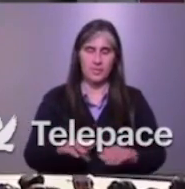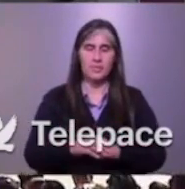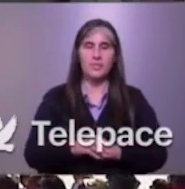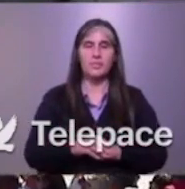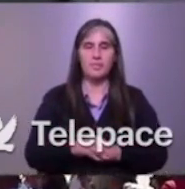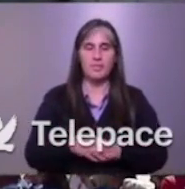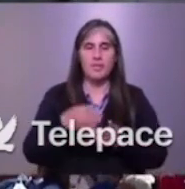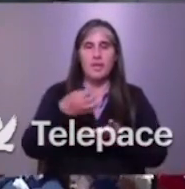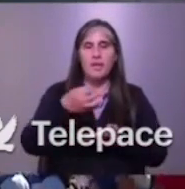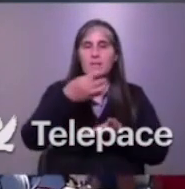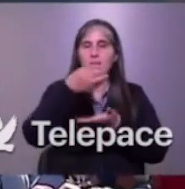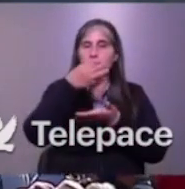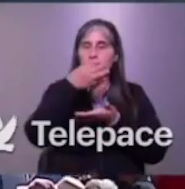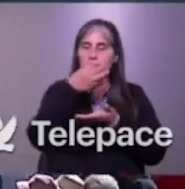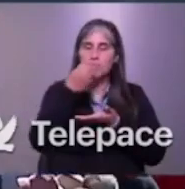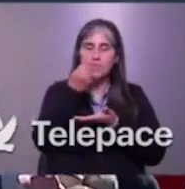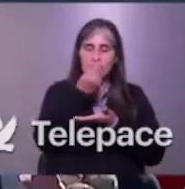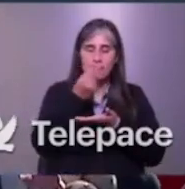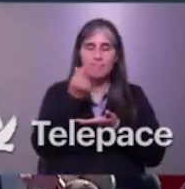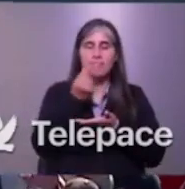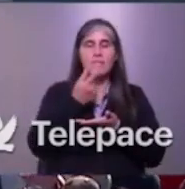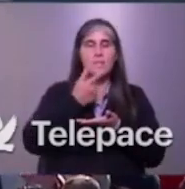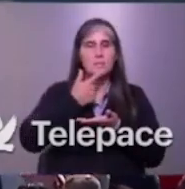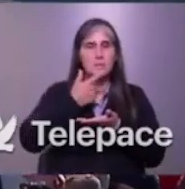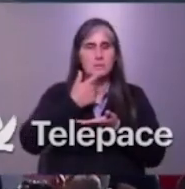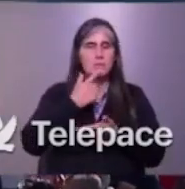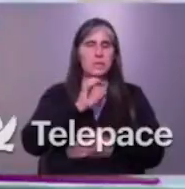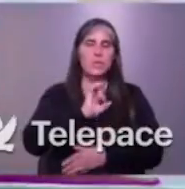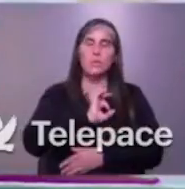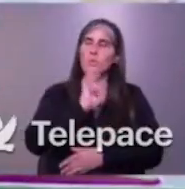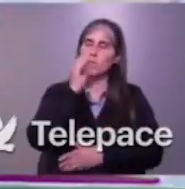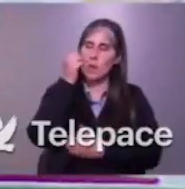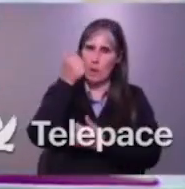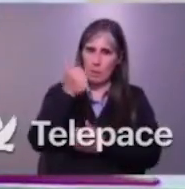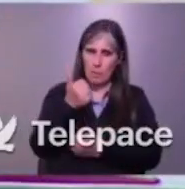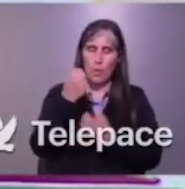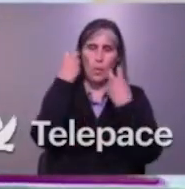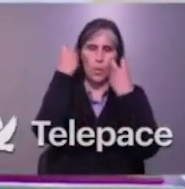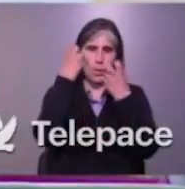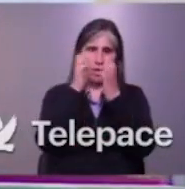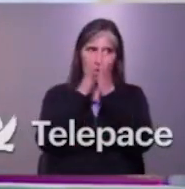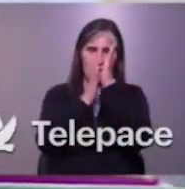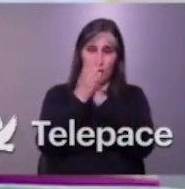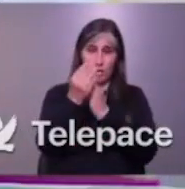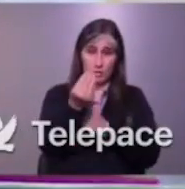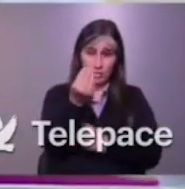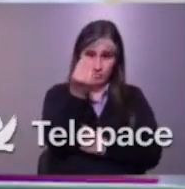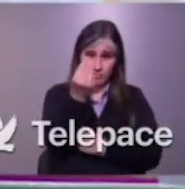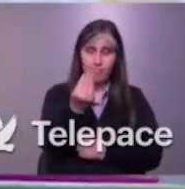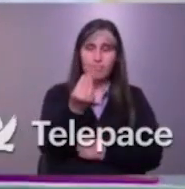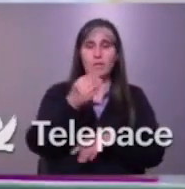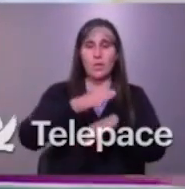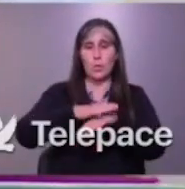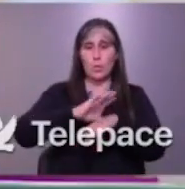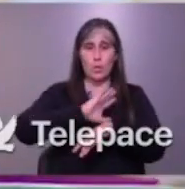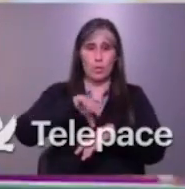Provai e vede como o Senhor é bom. Eis o Cordeiro de Deus que tira o pecado do mundo.